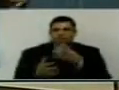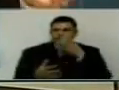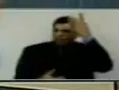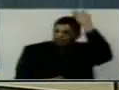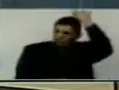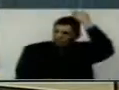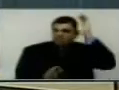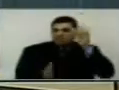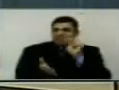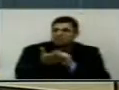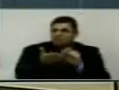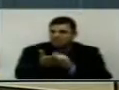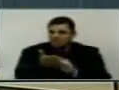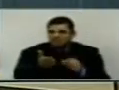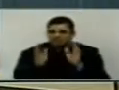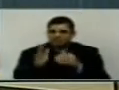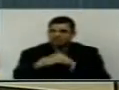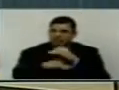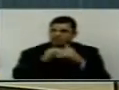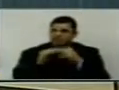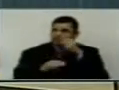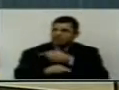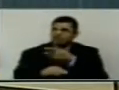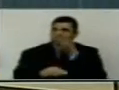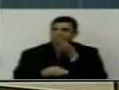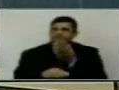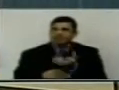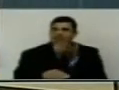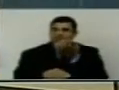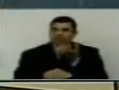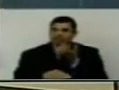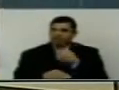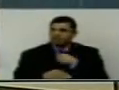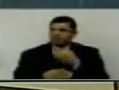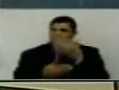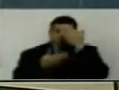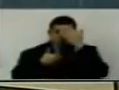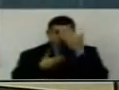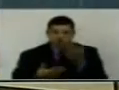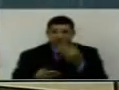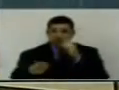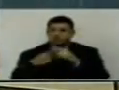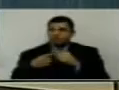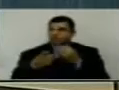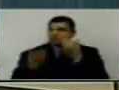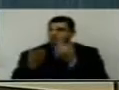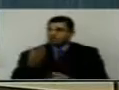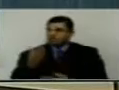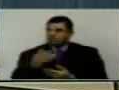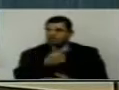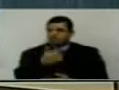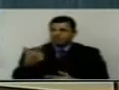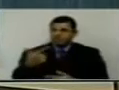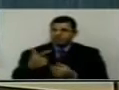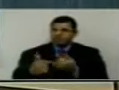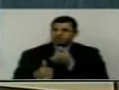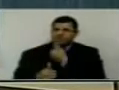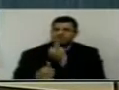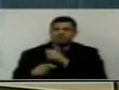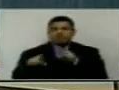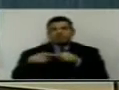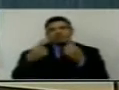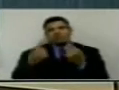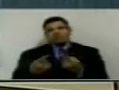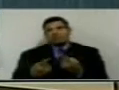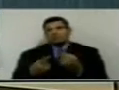absurdo, eu já até escrevi sobre isso, dizer que eu agradeço que eu perdi meu pai com 12 anos.